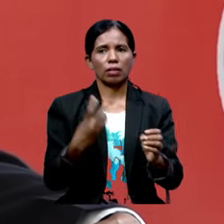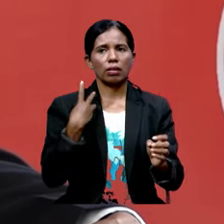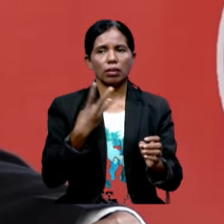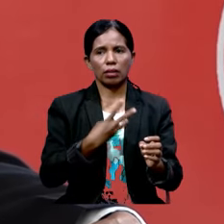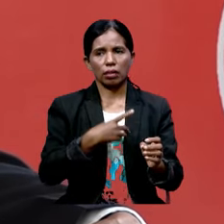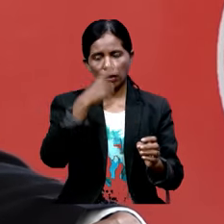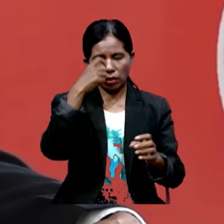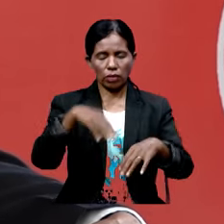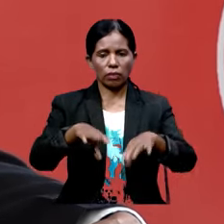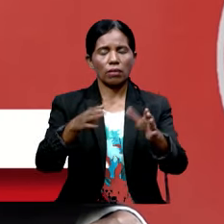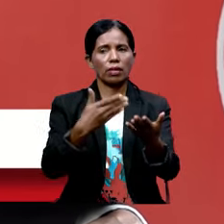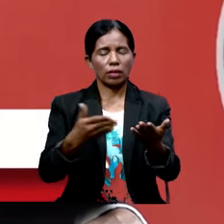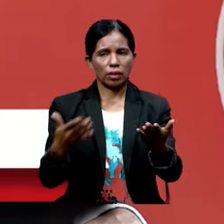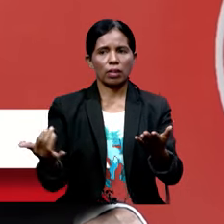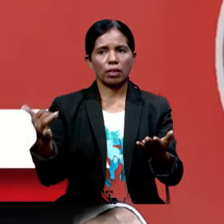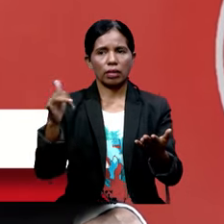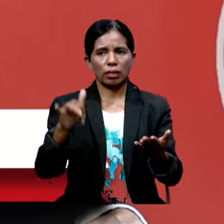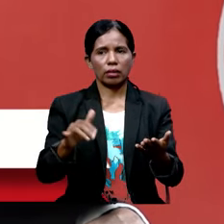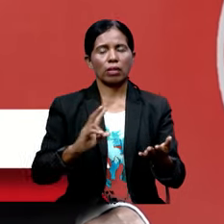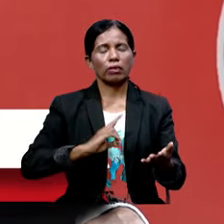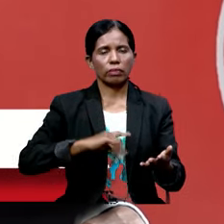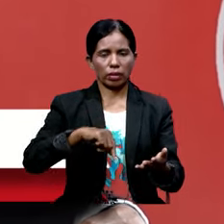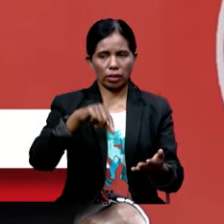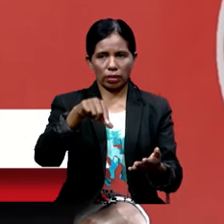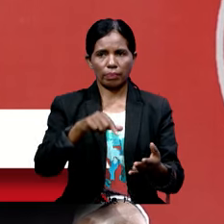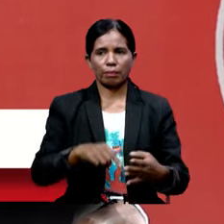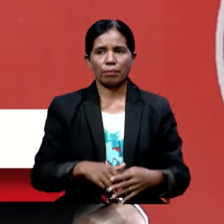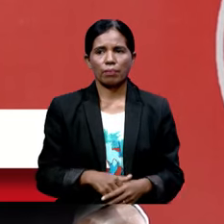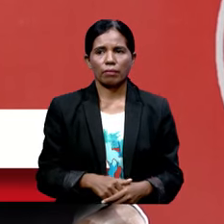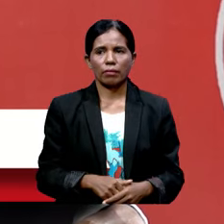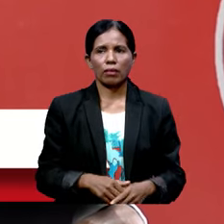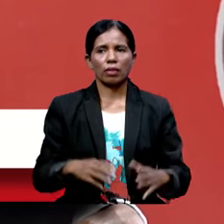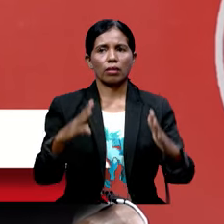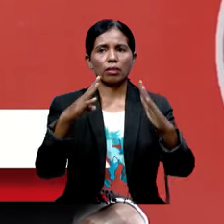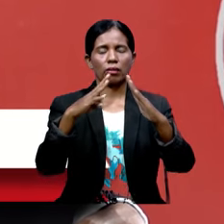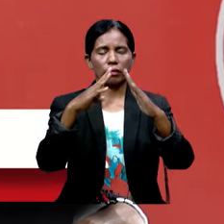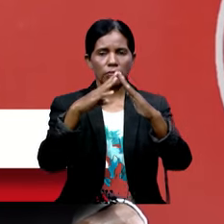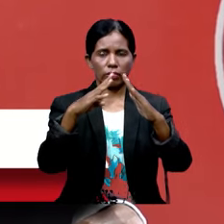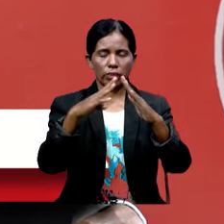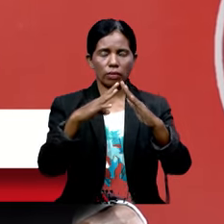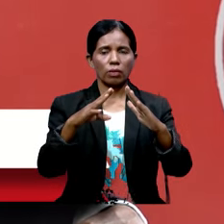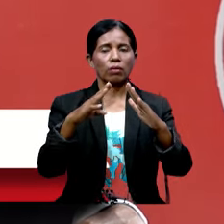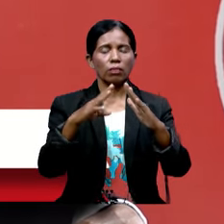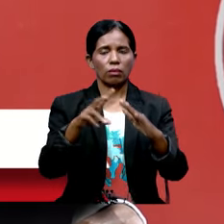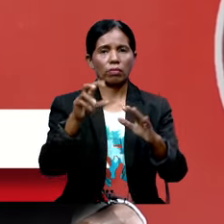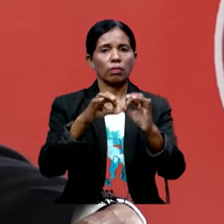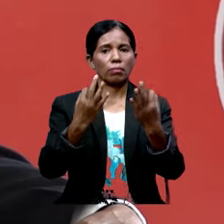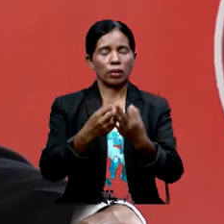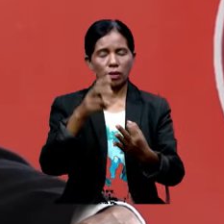tam sere. Nia faham pala material. Ia bikia ke. Uma kain rua faham pala material. Ita submete ba Ministério